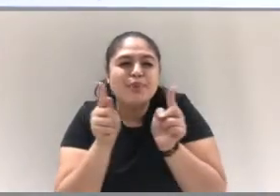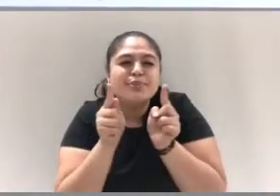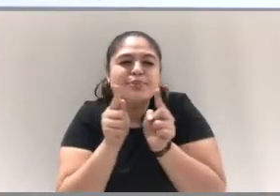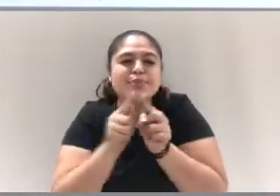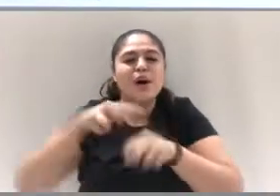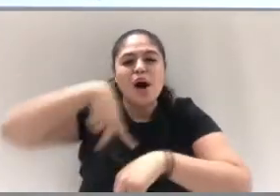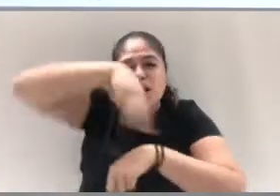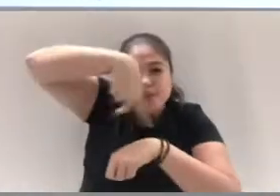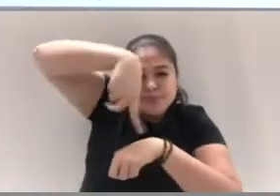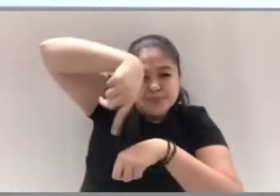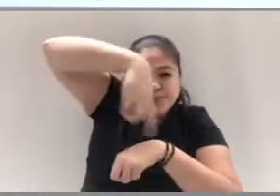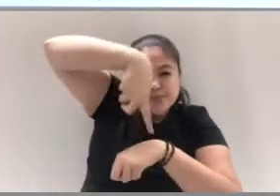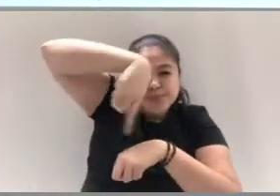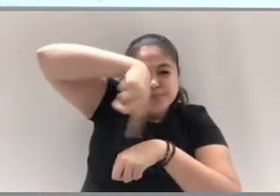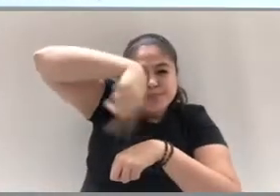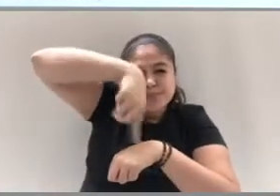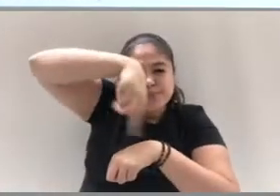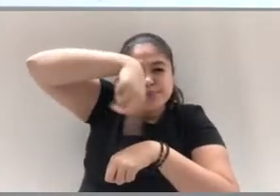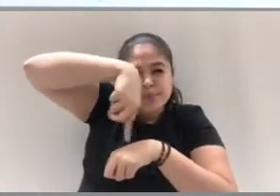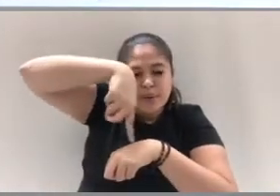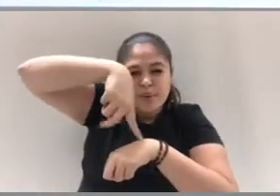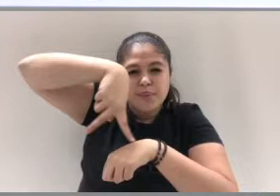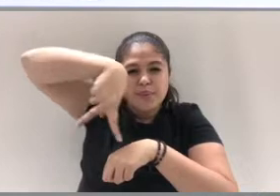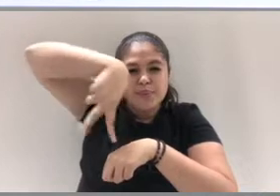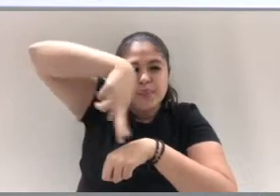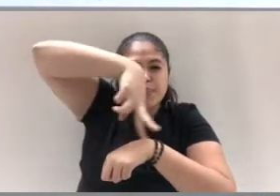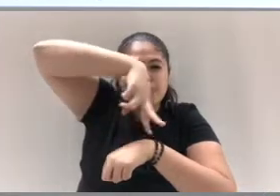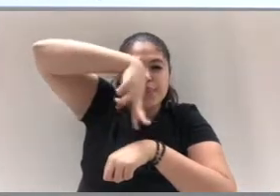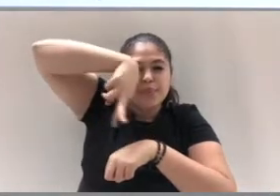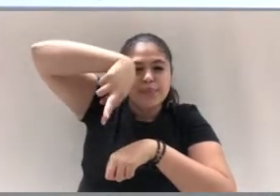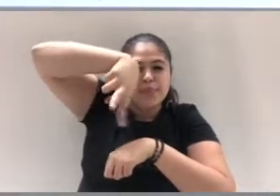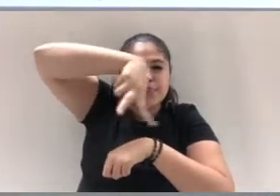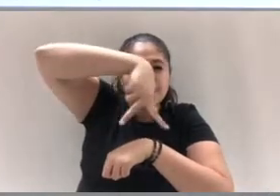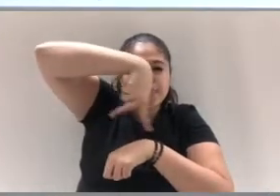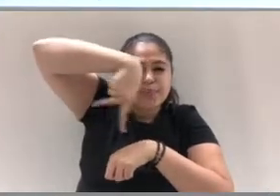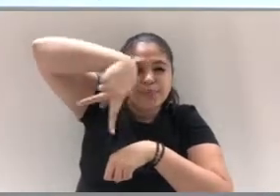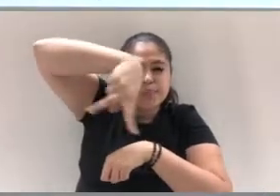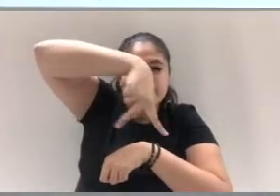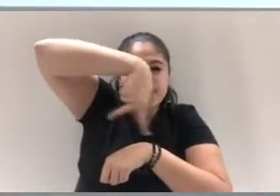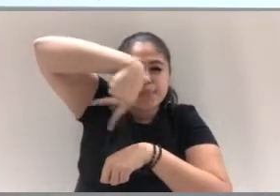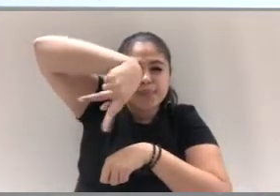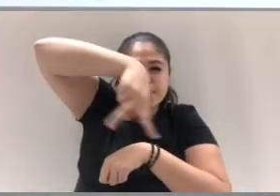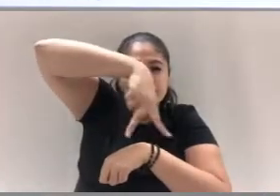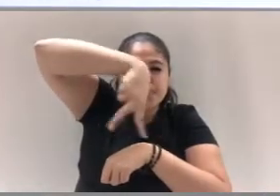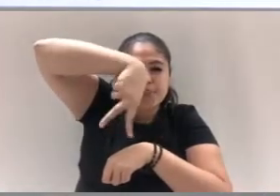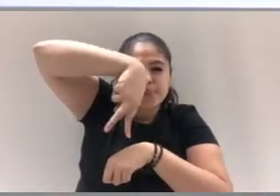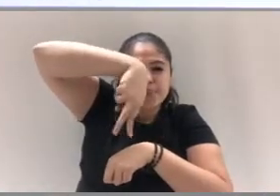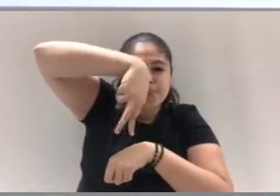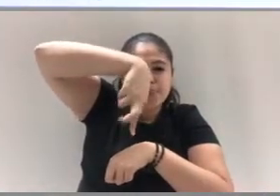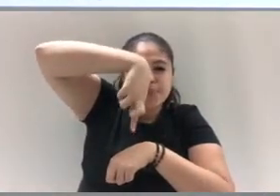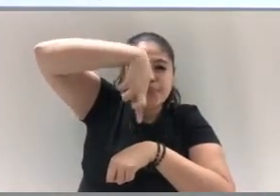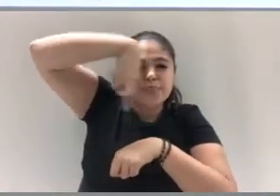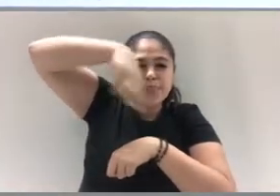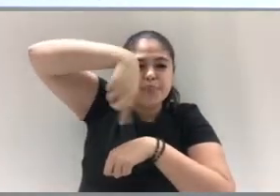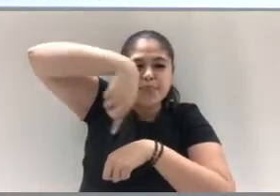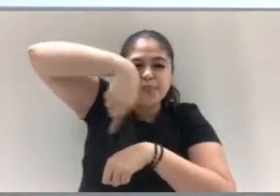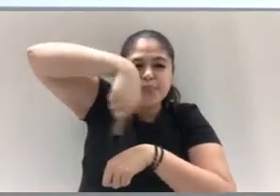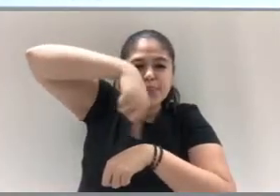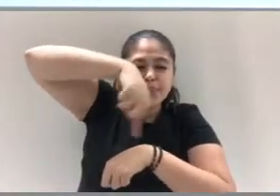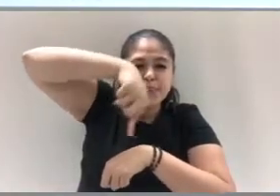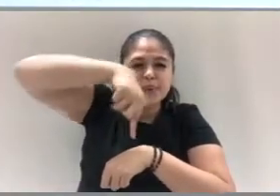de que a diminuição do raio aumenta o giro para conservar o momento angular.